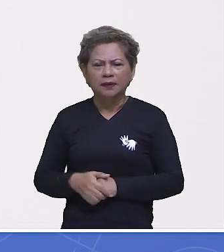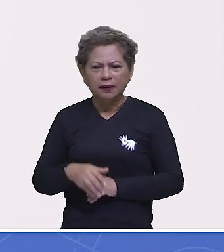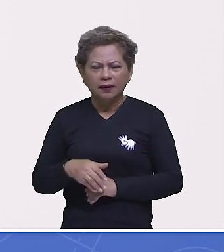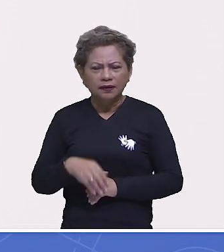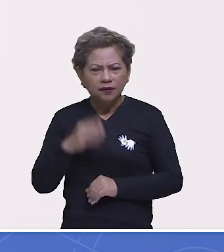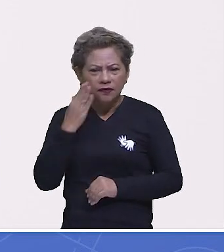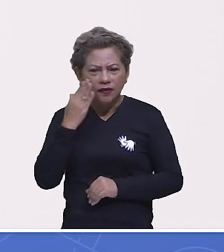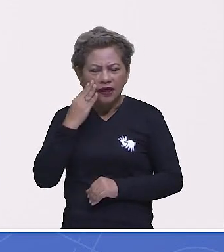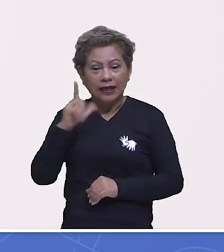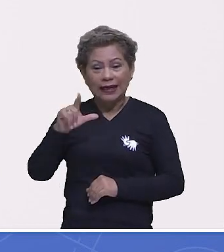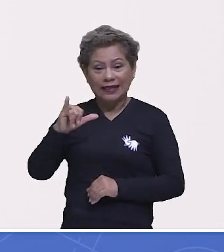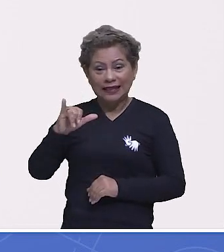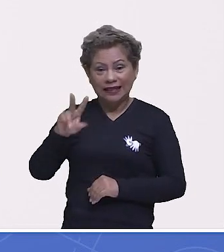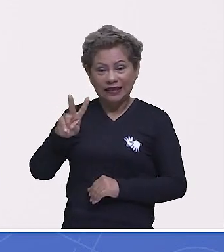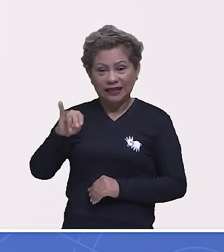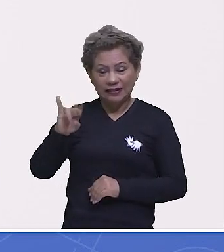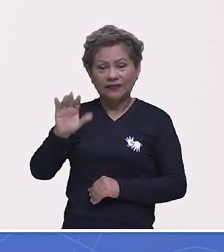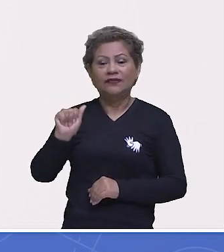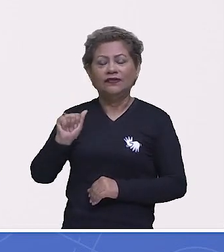letra diferente, né?